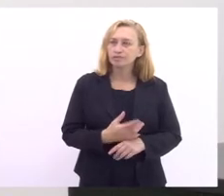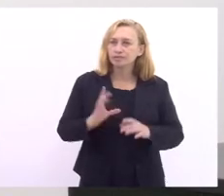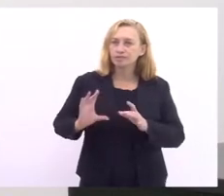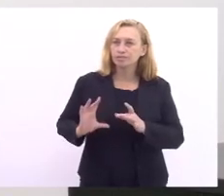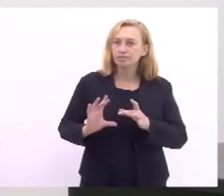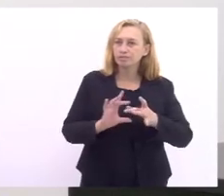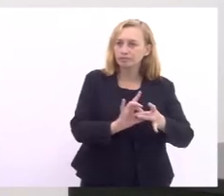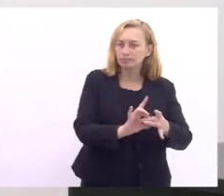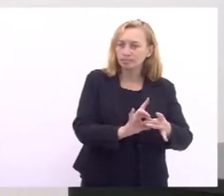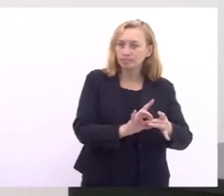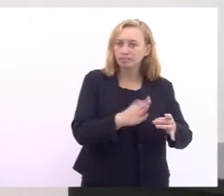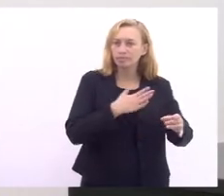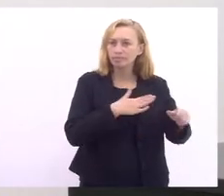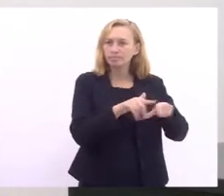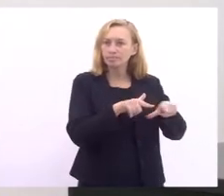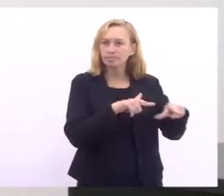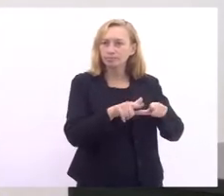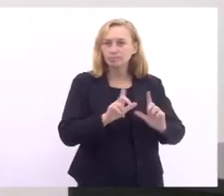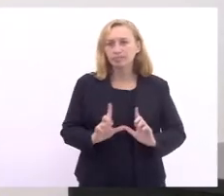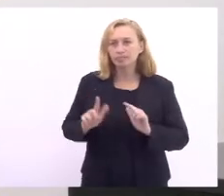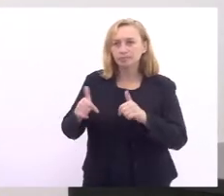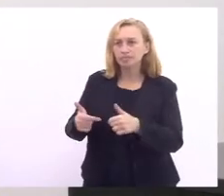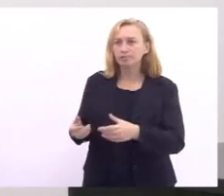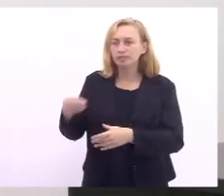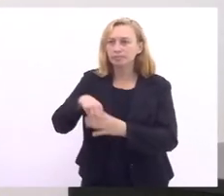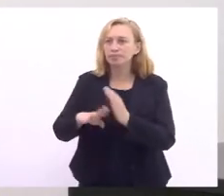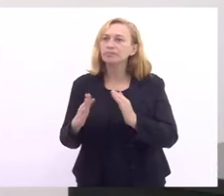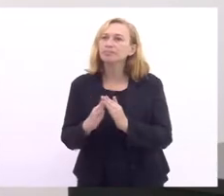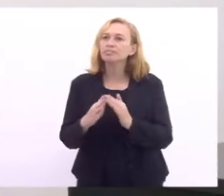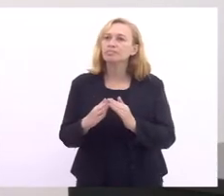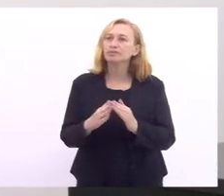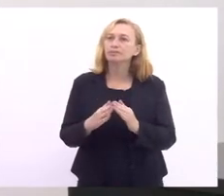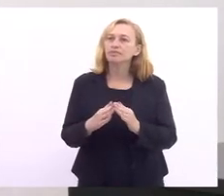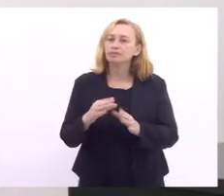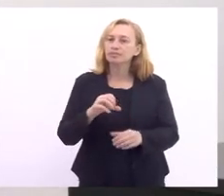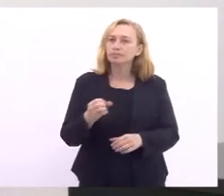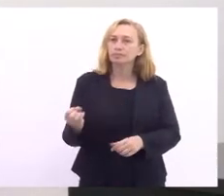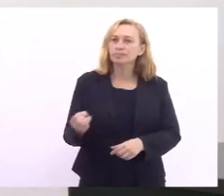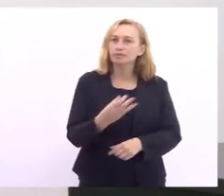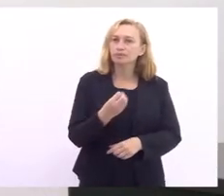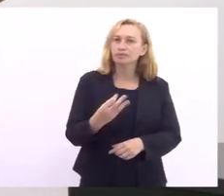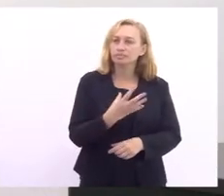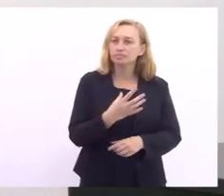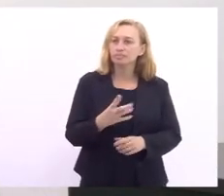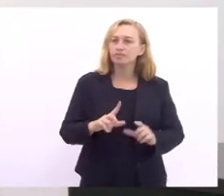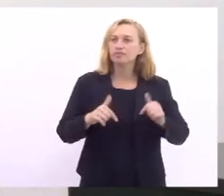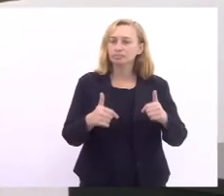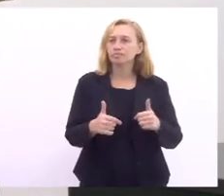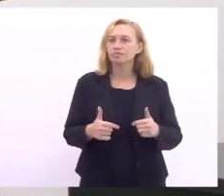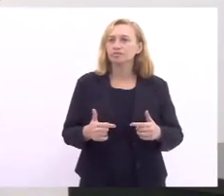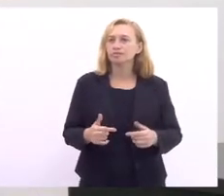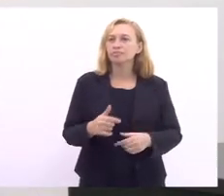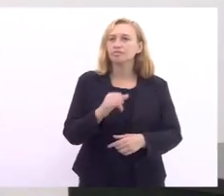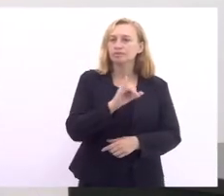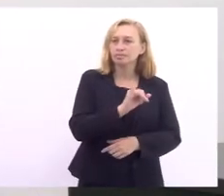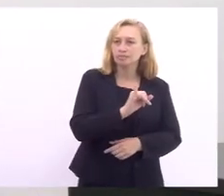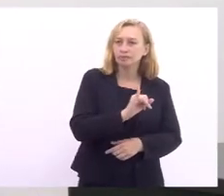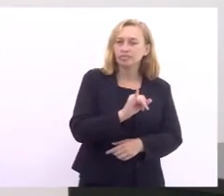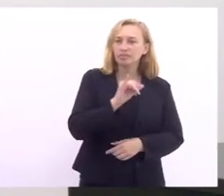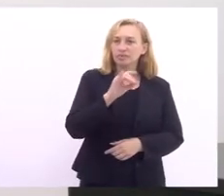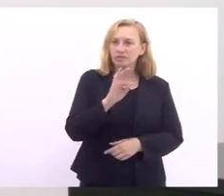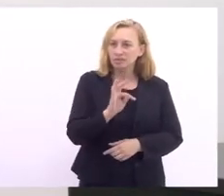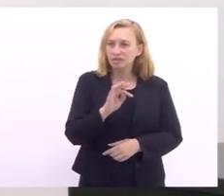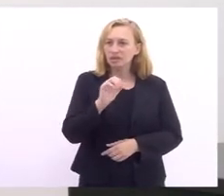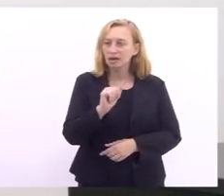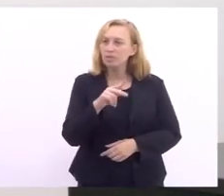trabalho antes esse tá com outra atuação dentro da casa a gente trazer uma nova agenda local né o pessoal de Itaboraí também está se